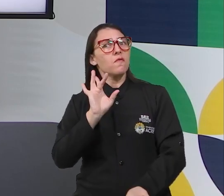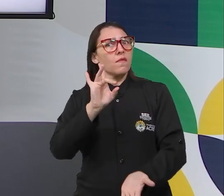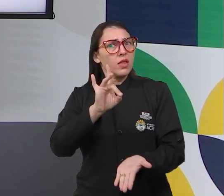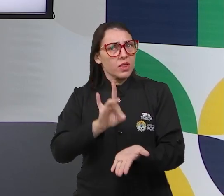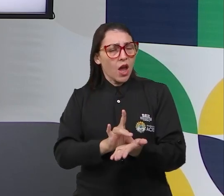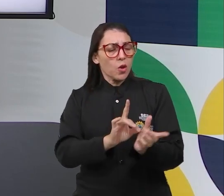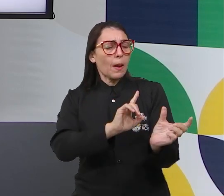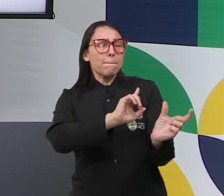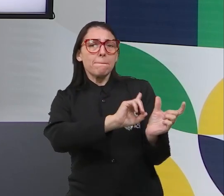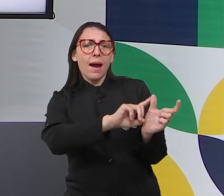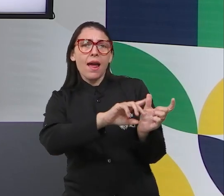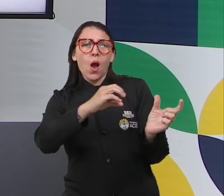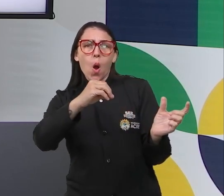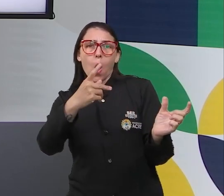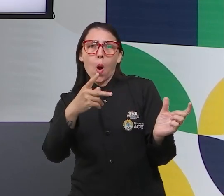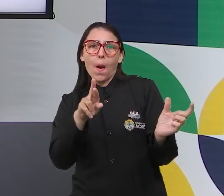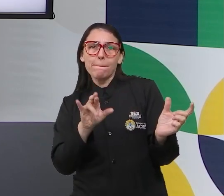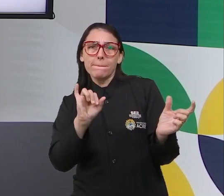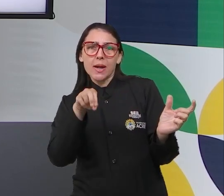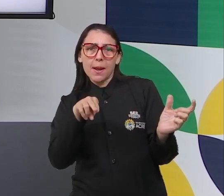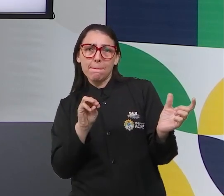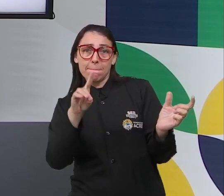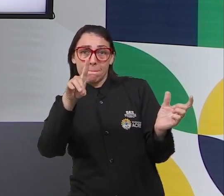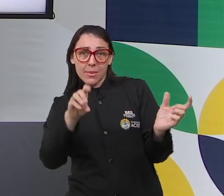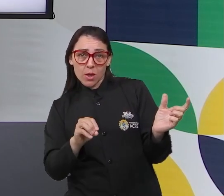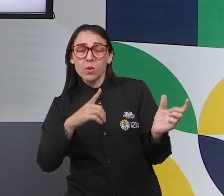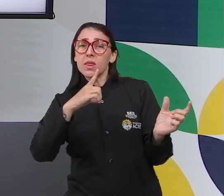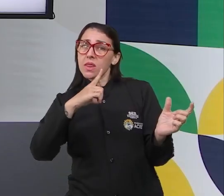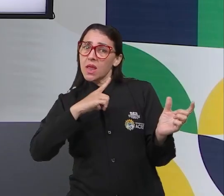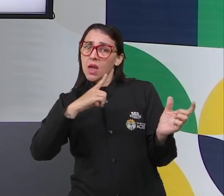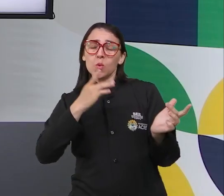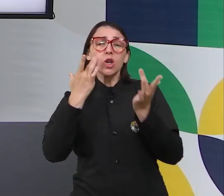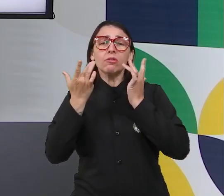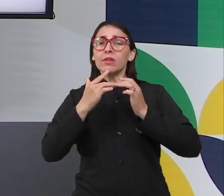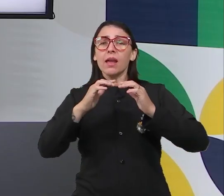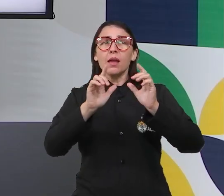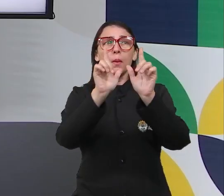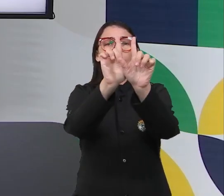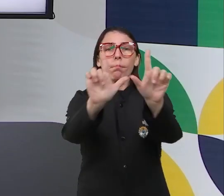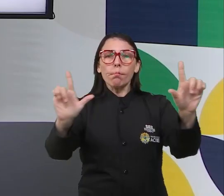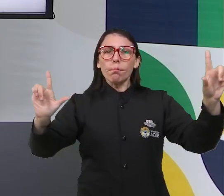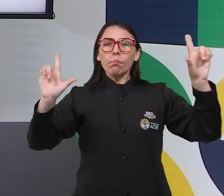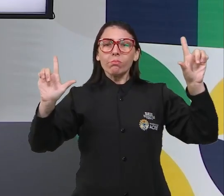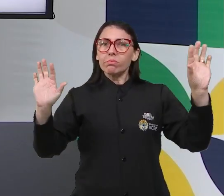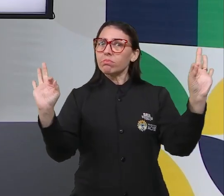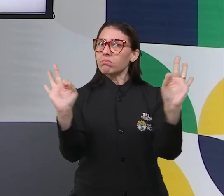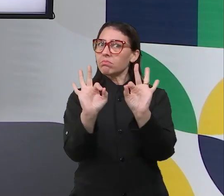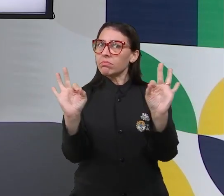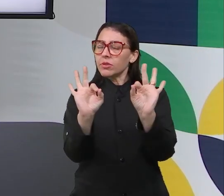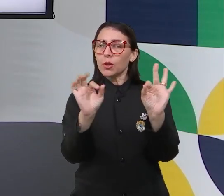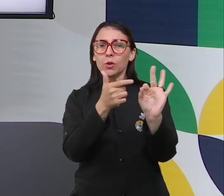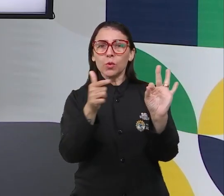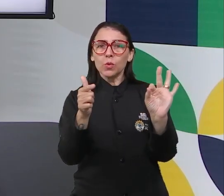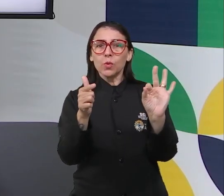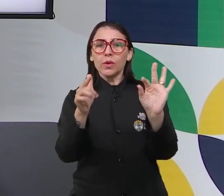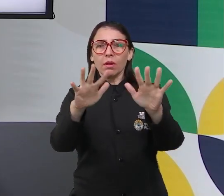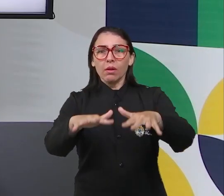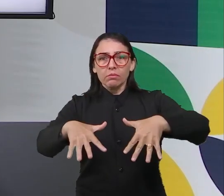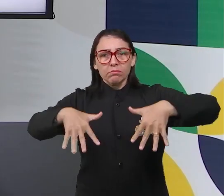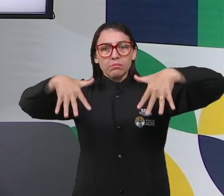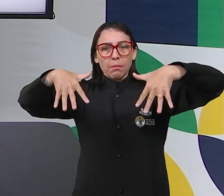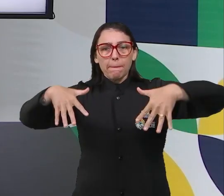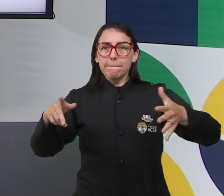a palavra diz. Pense em um teatro que não existe paredes, um teatro que não existe uma